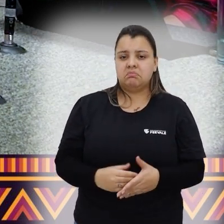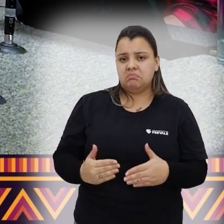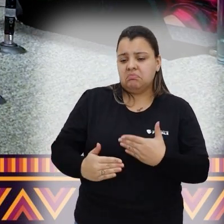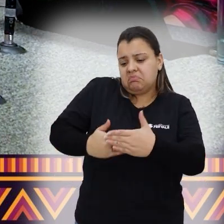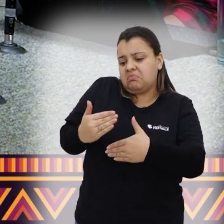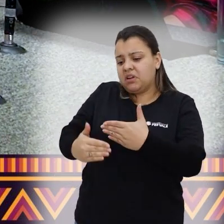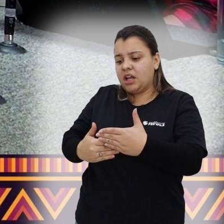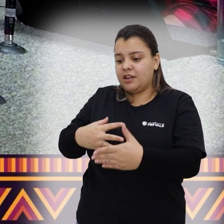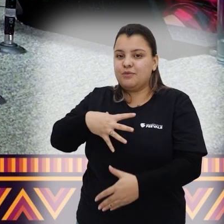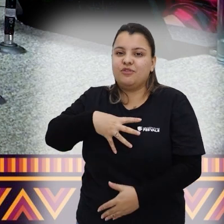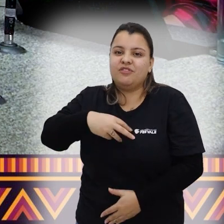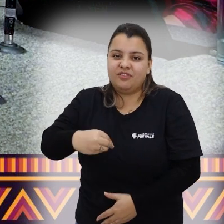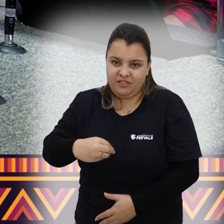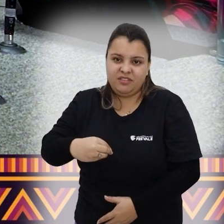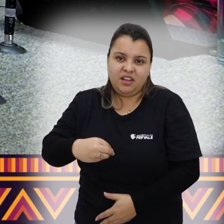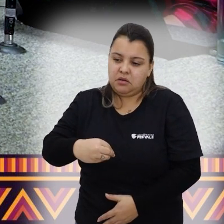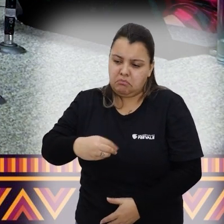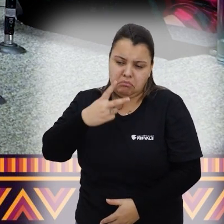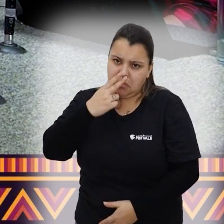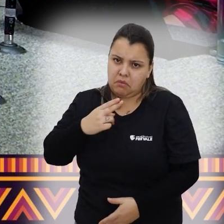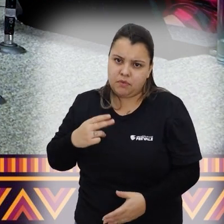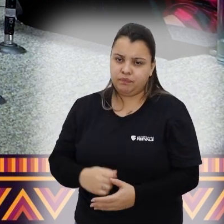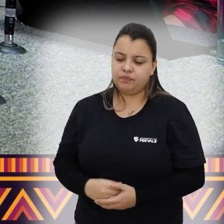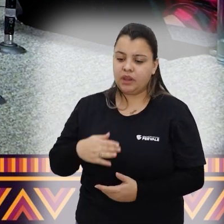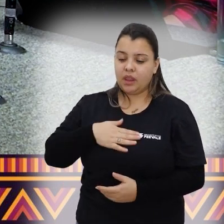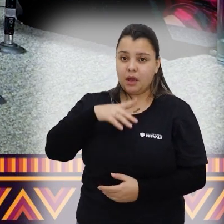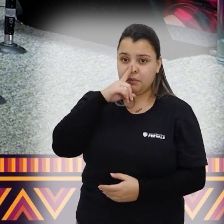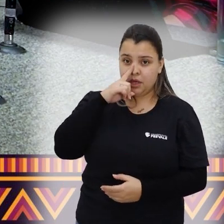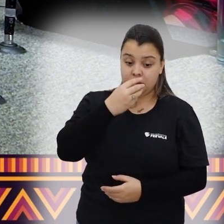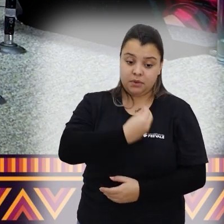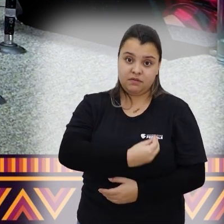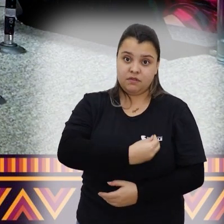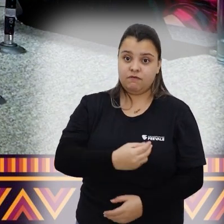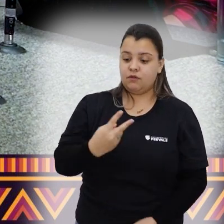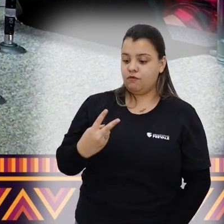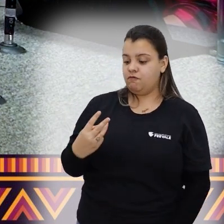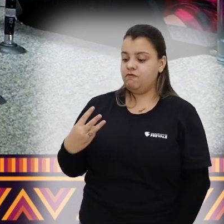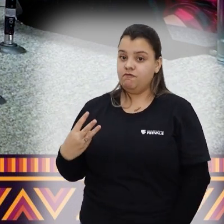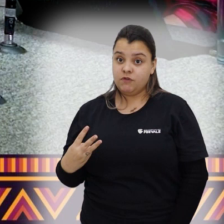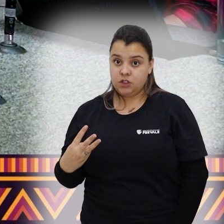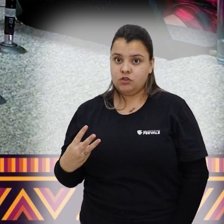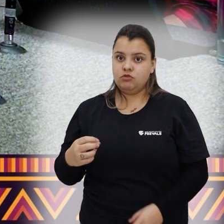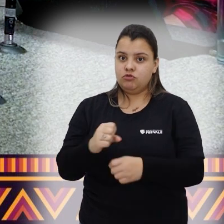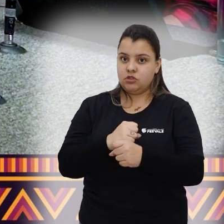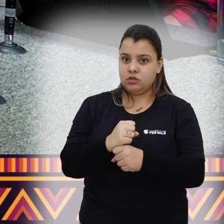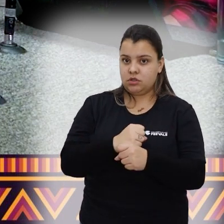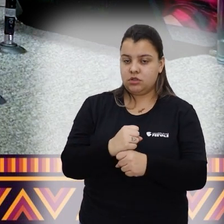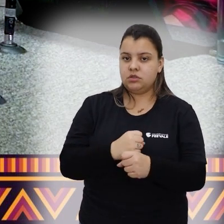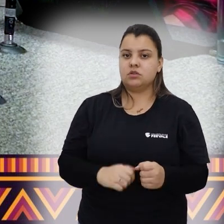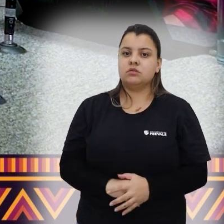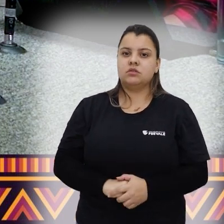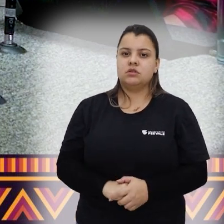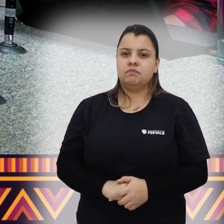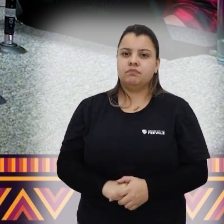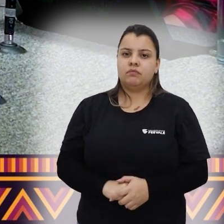criação. A minha mãe viveu 23 anos com essa família. Aonde? Viveu em várias